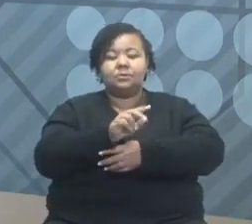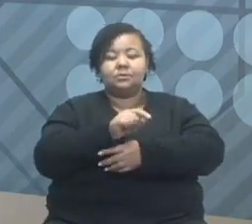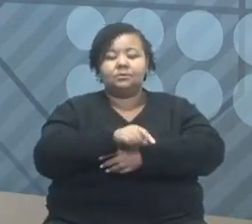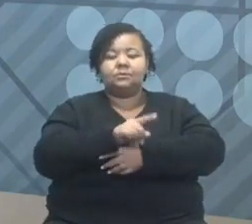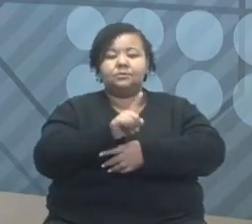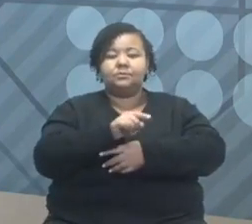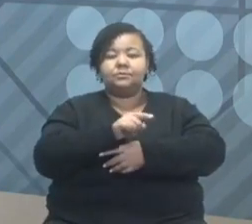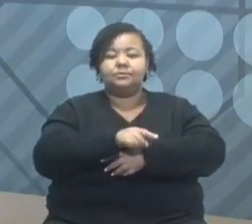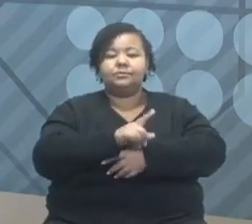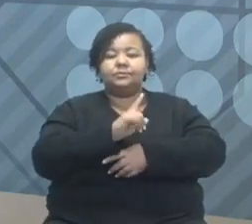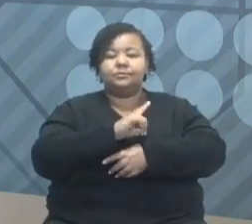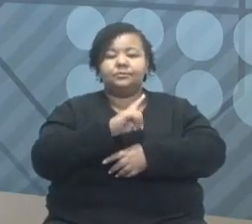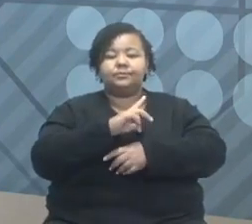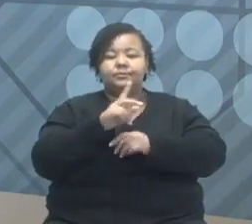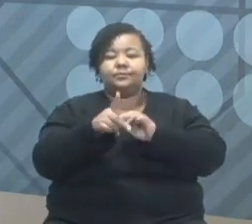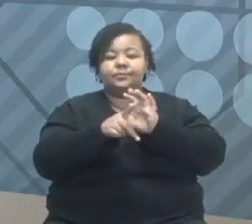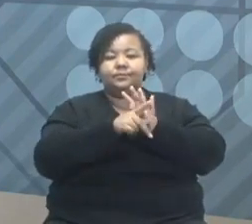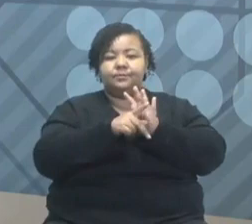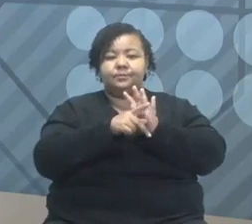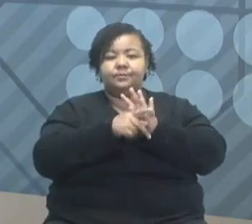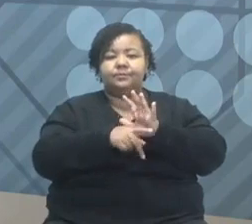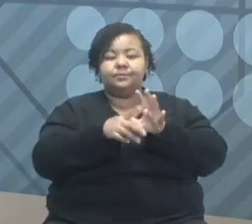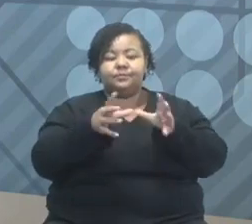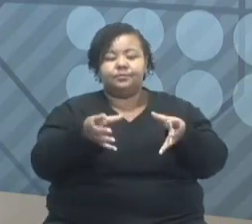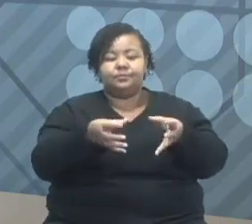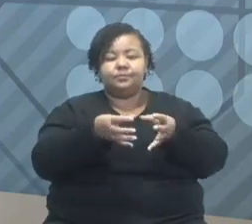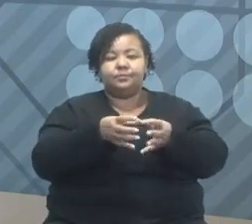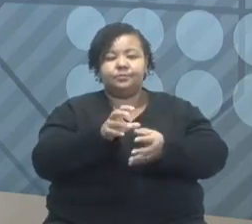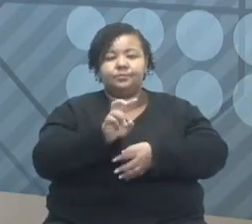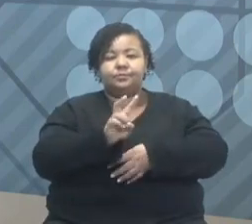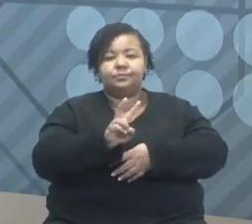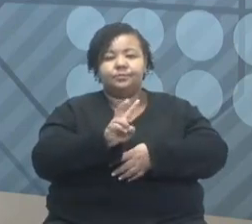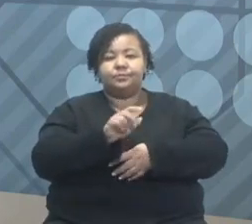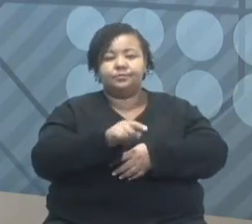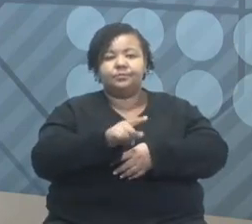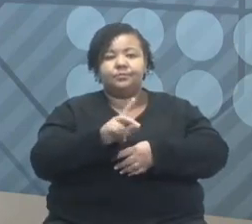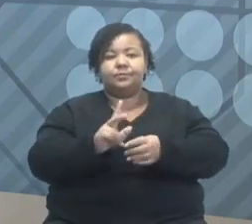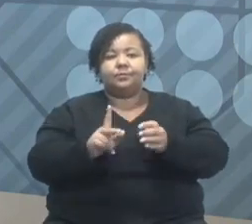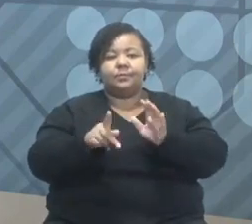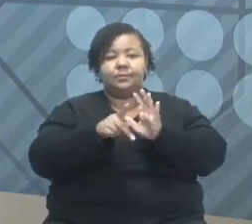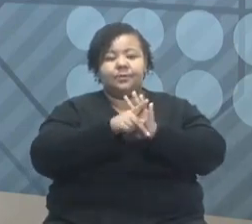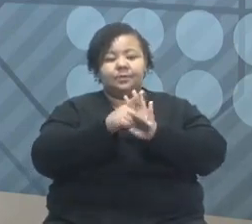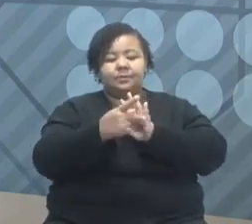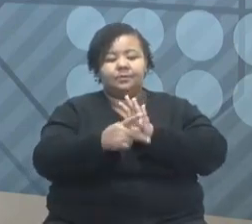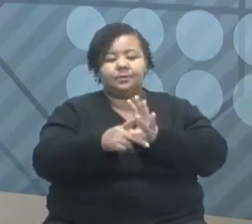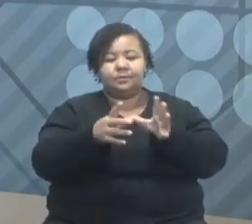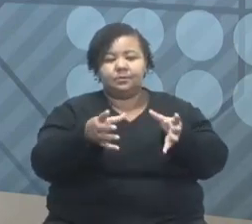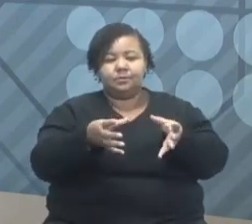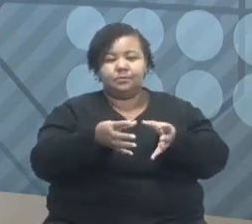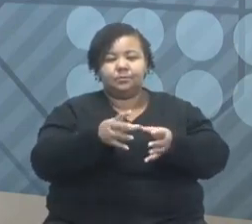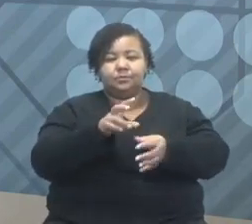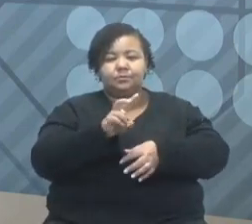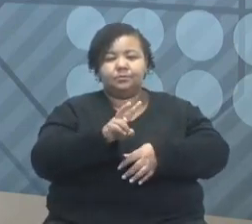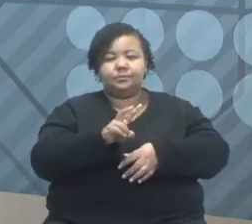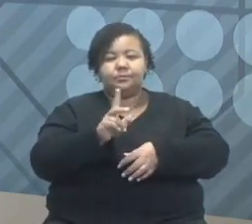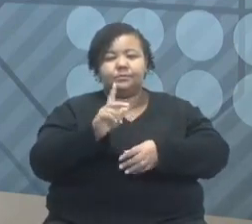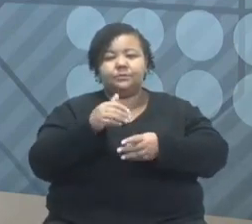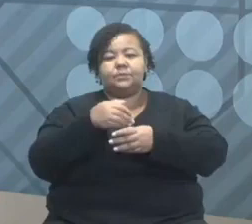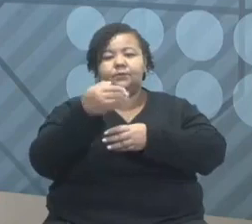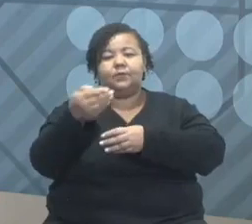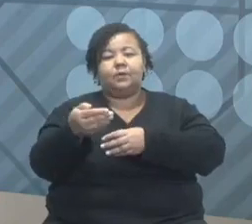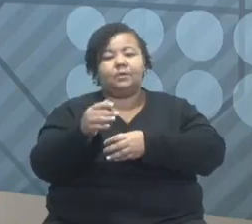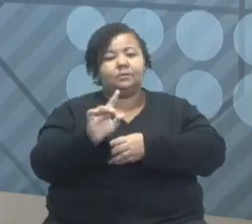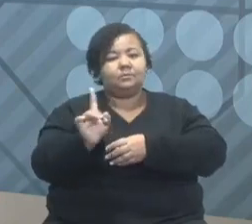operações elas estão pertencentes ao nosso conjunto V, então elas pertencem a esse conjunto V. Ela não está fora